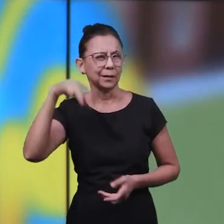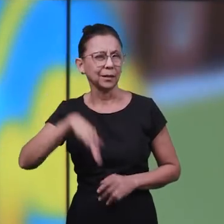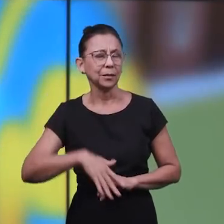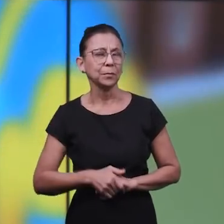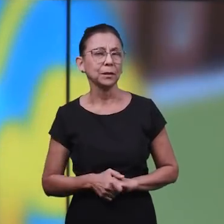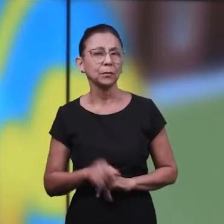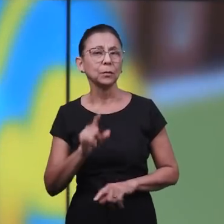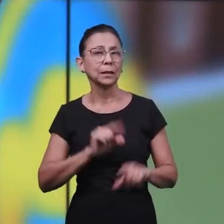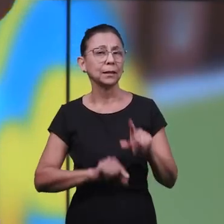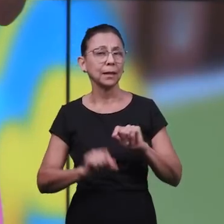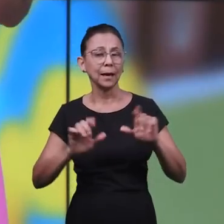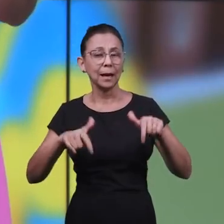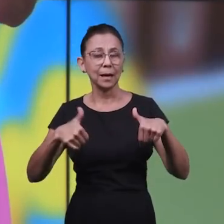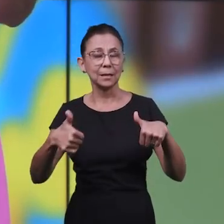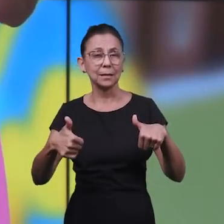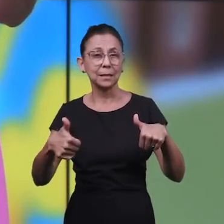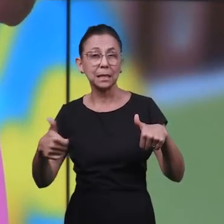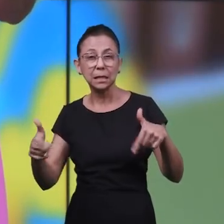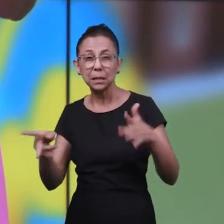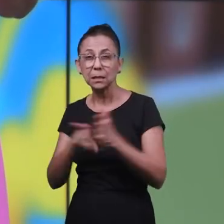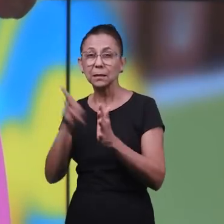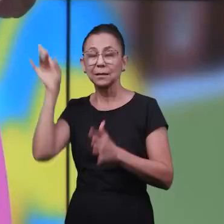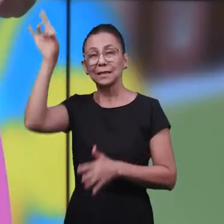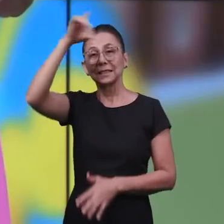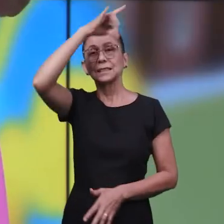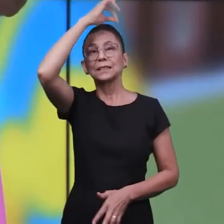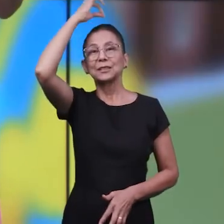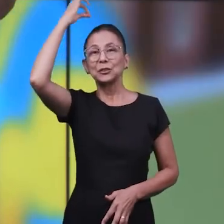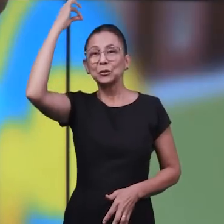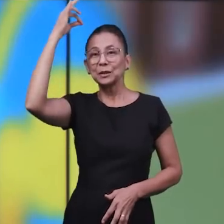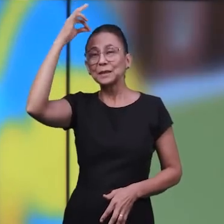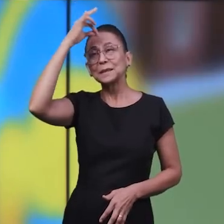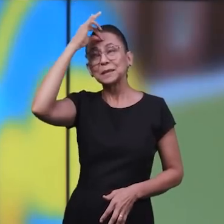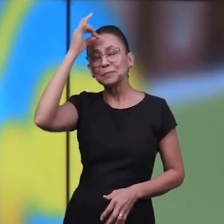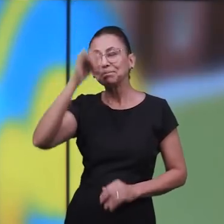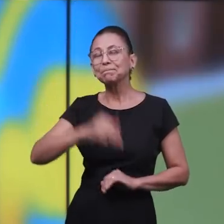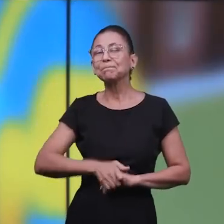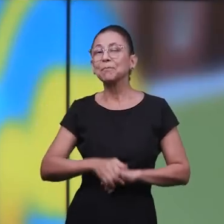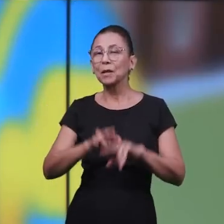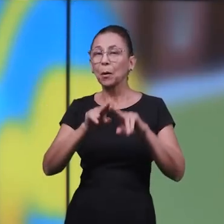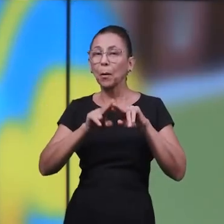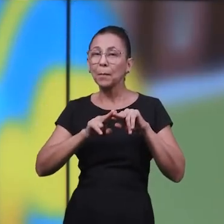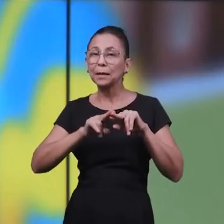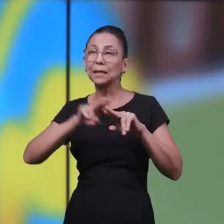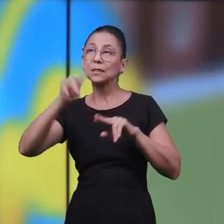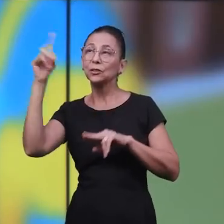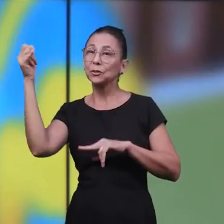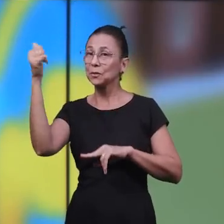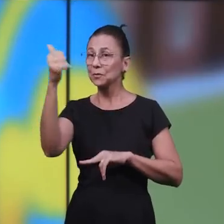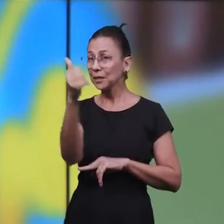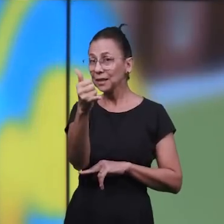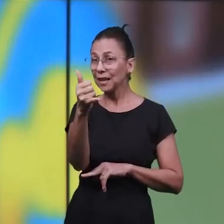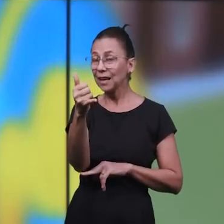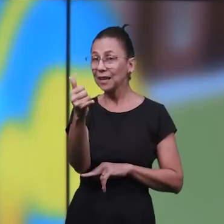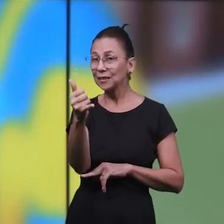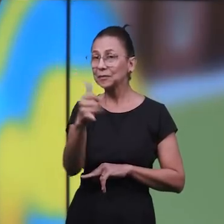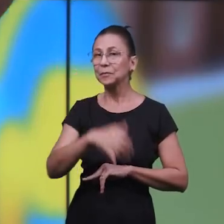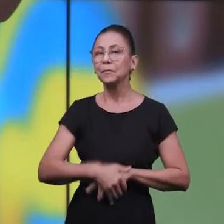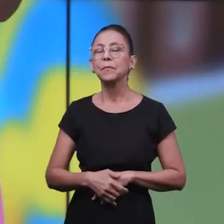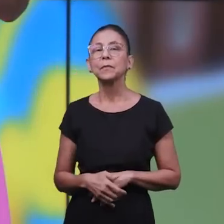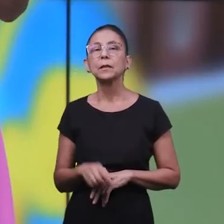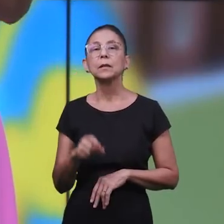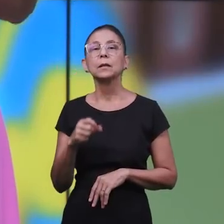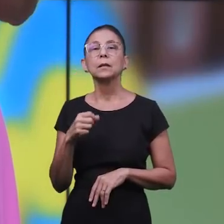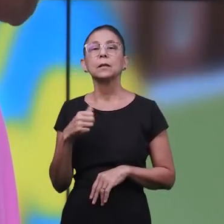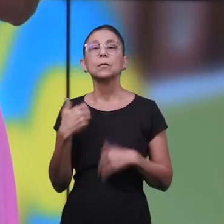espirituais são a manifestação do Espírito Santo. É uma das formas de Deus falar conosco. E vocês sabem quais são